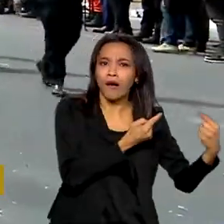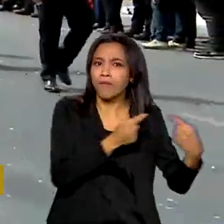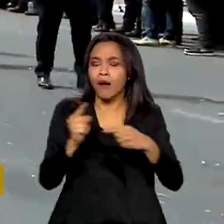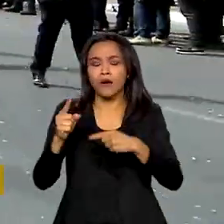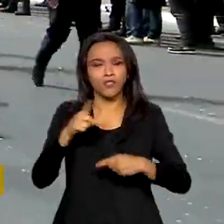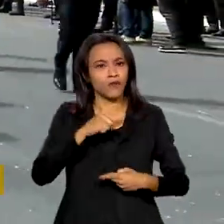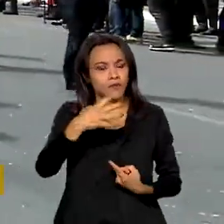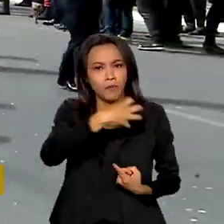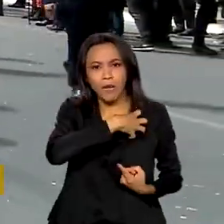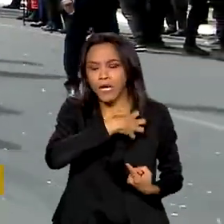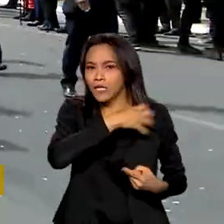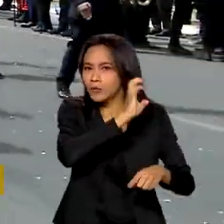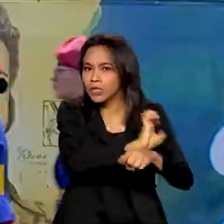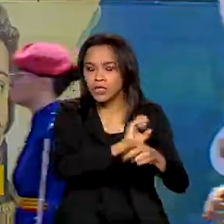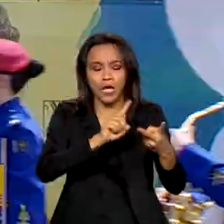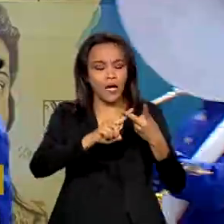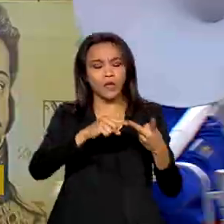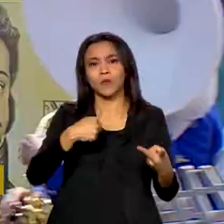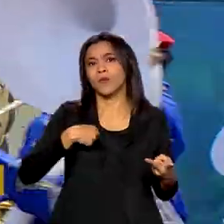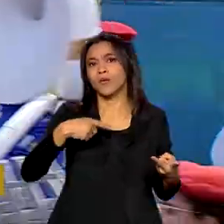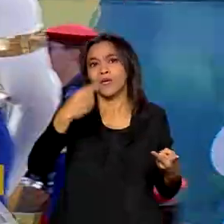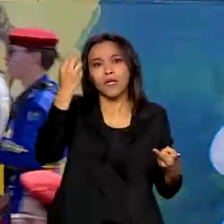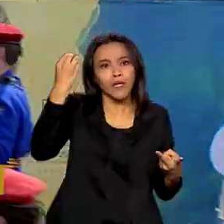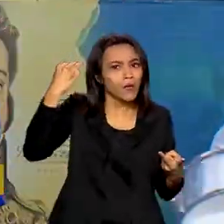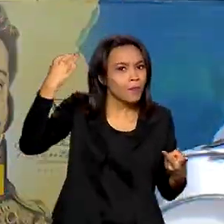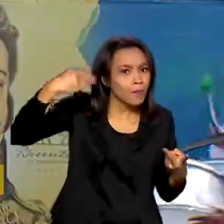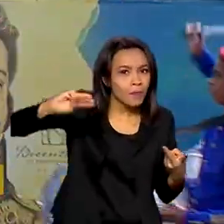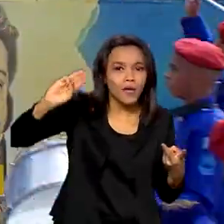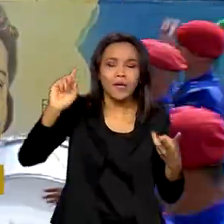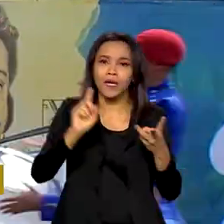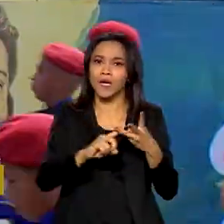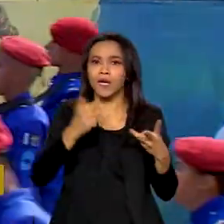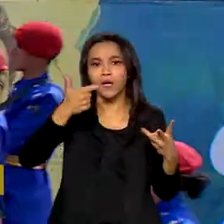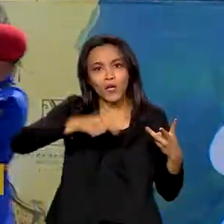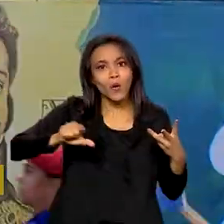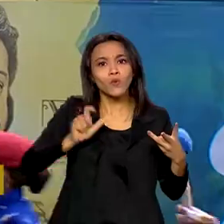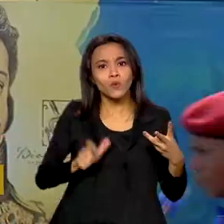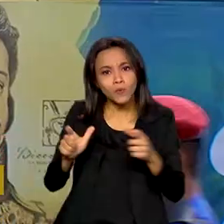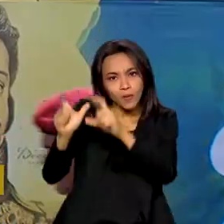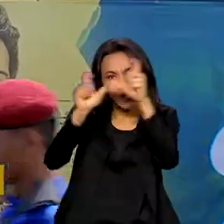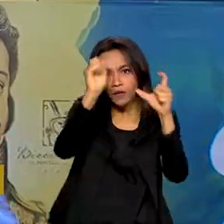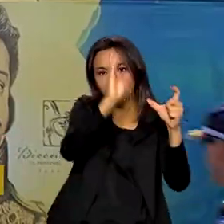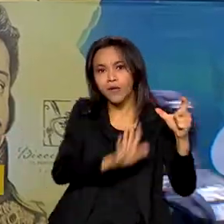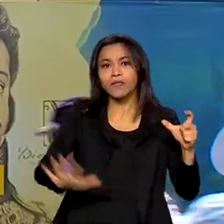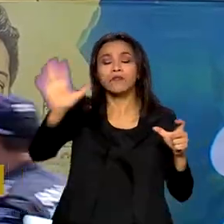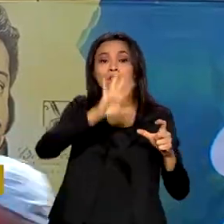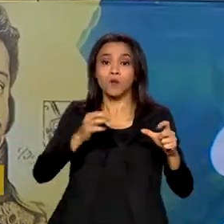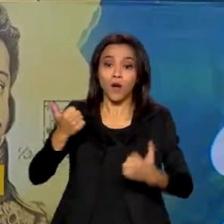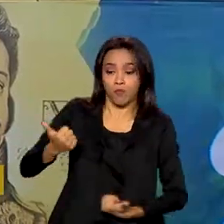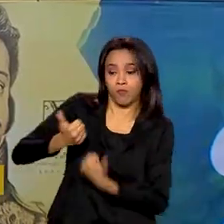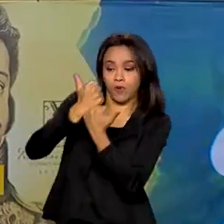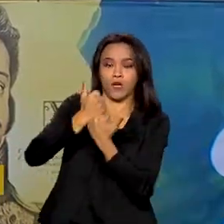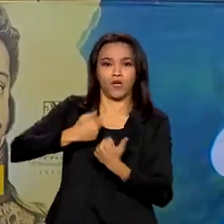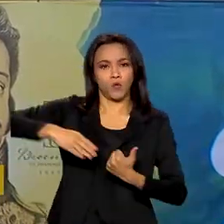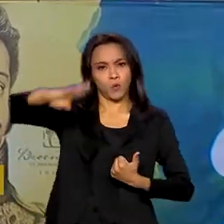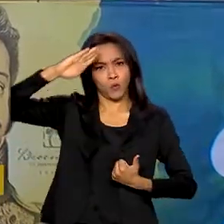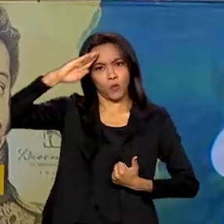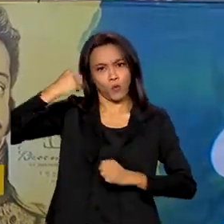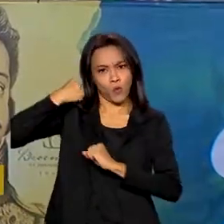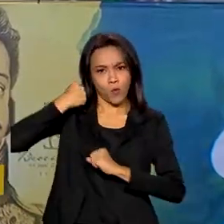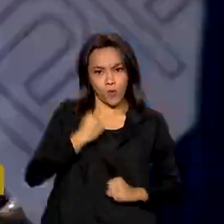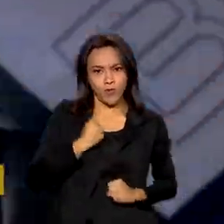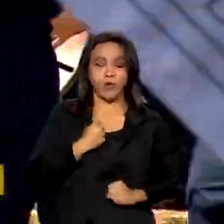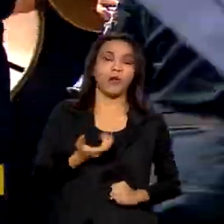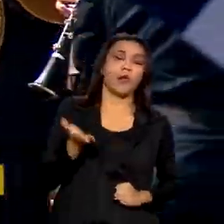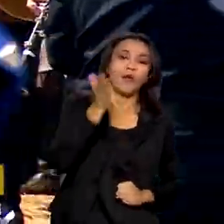no Maranhão, nós tivemos na Cisplatina. E o Exército Brasileiro, junto também com a Marinha, conseguiu